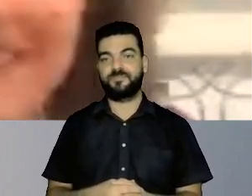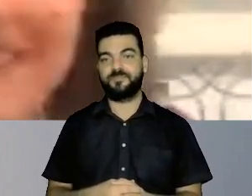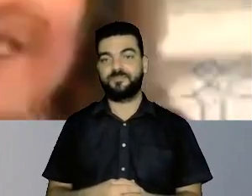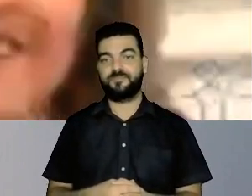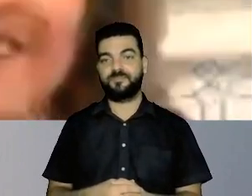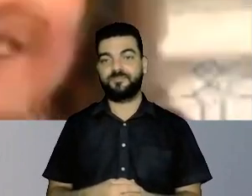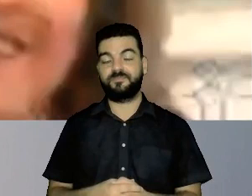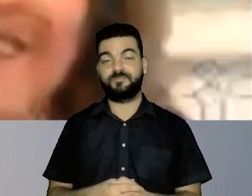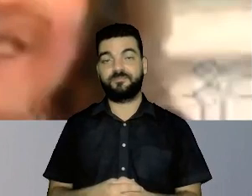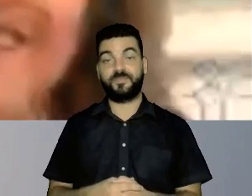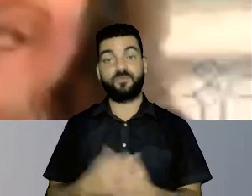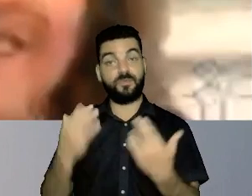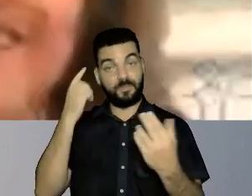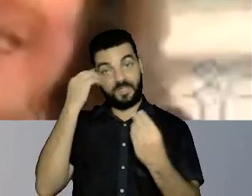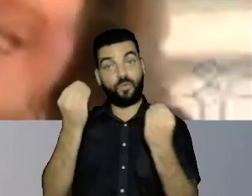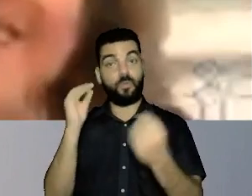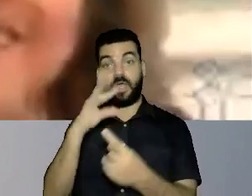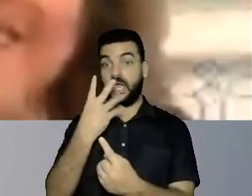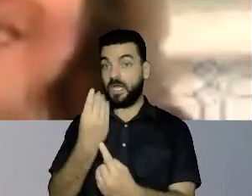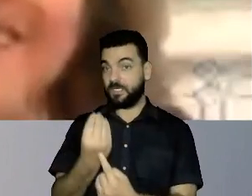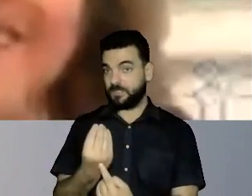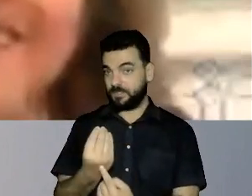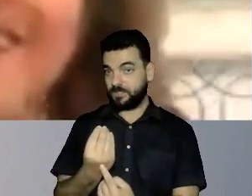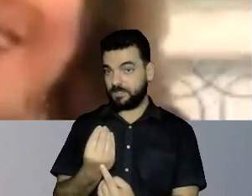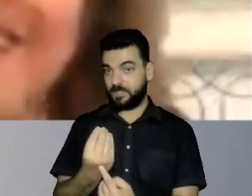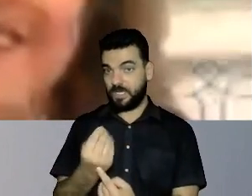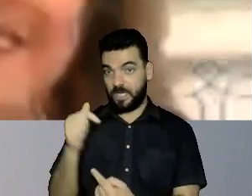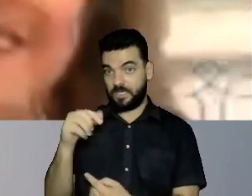Duchamp. Né? No